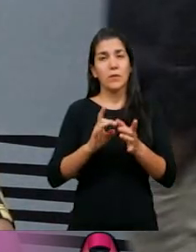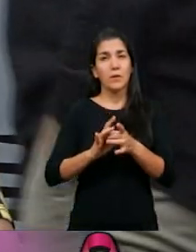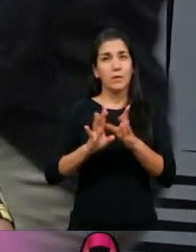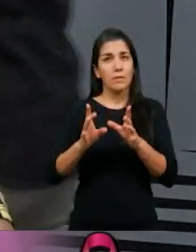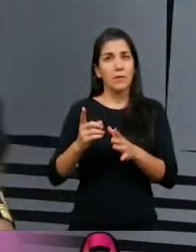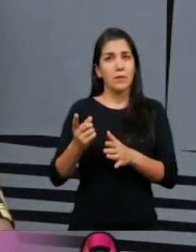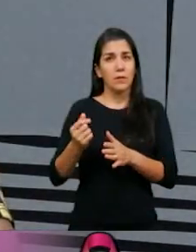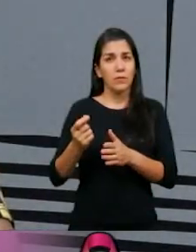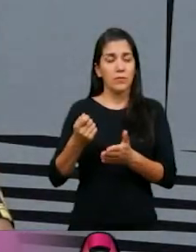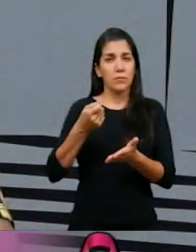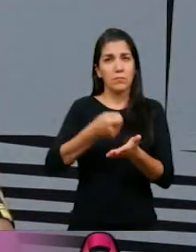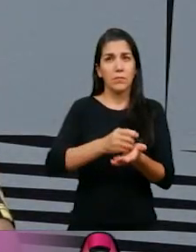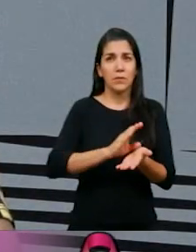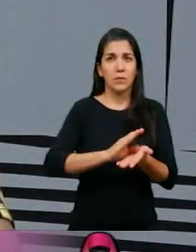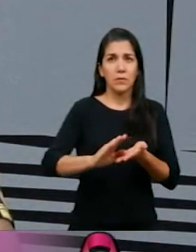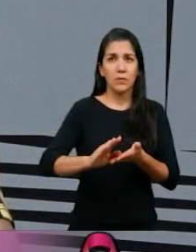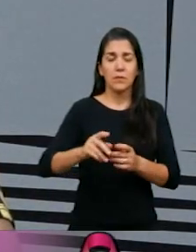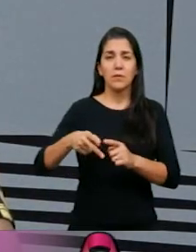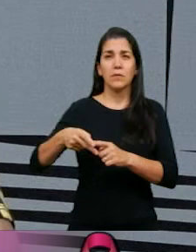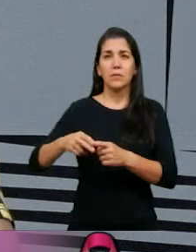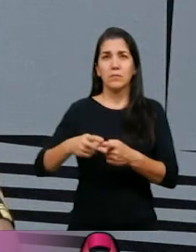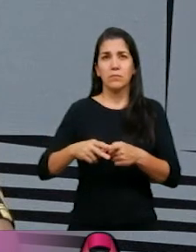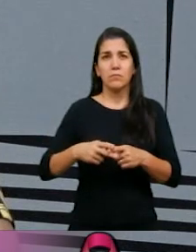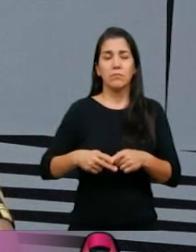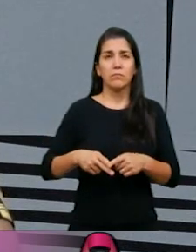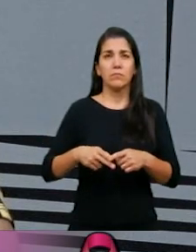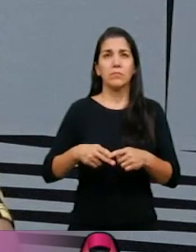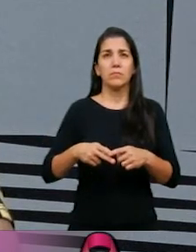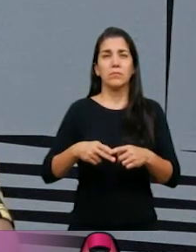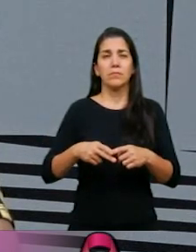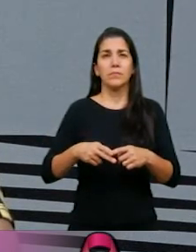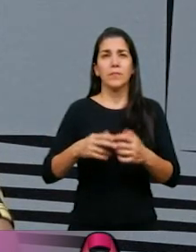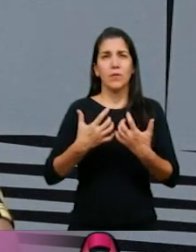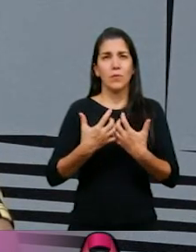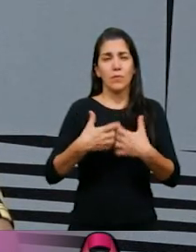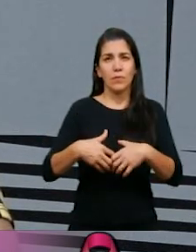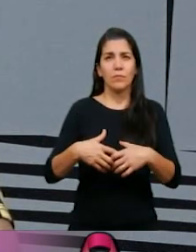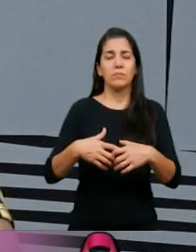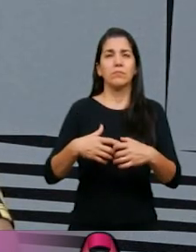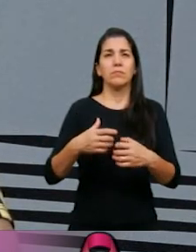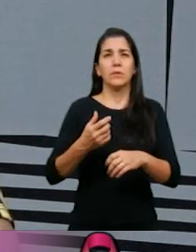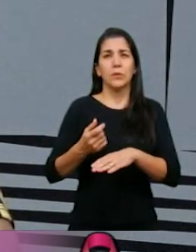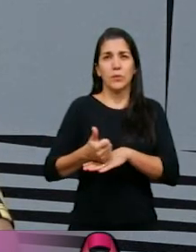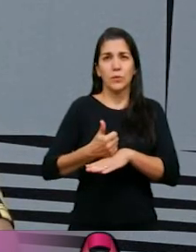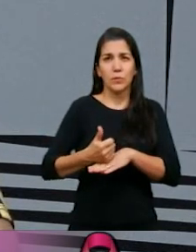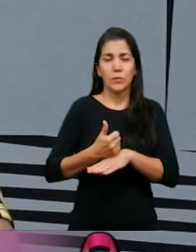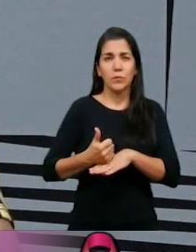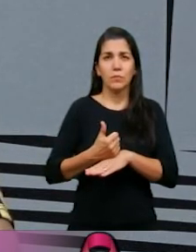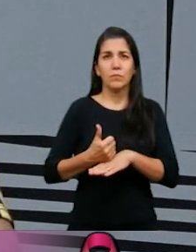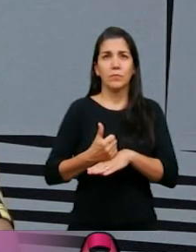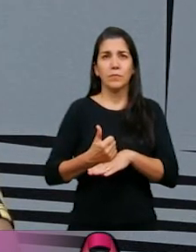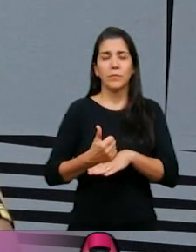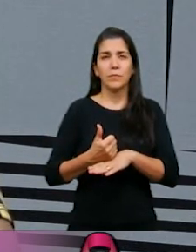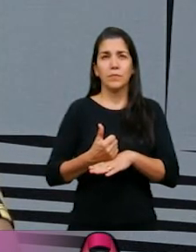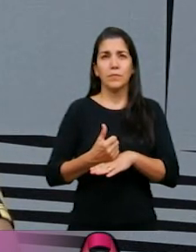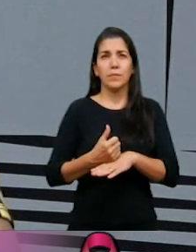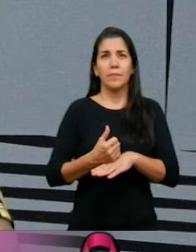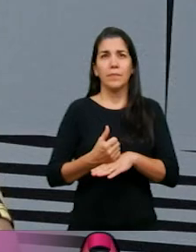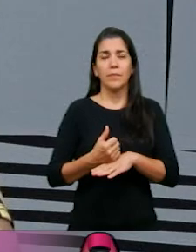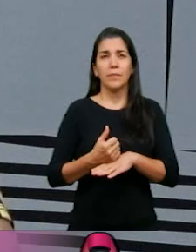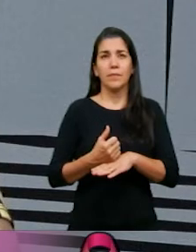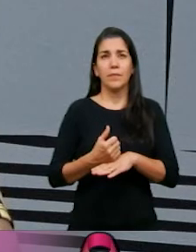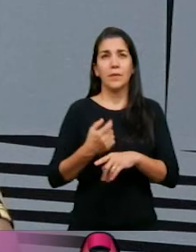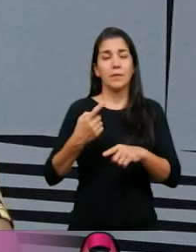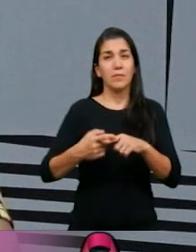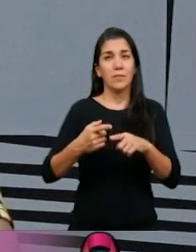no município, aquisição de equipamentos, medicamentos, obras. Tal solicitação se deve ao atendimento aos munícipes, que